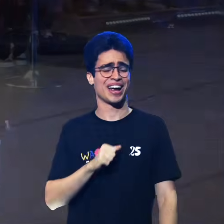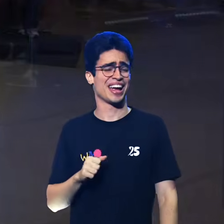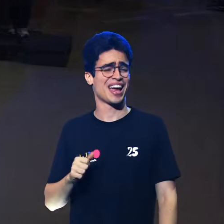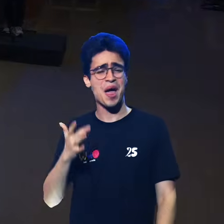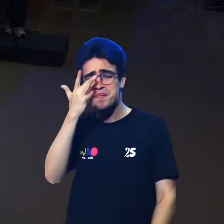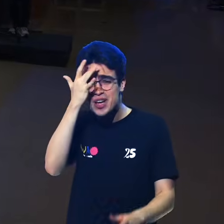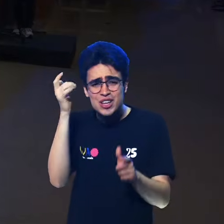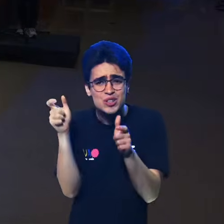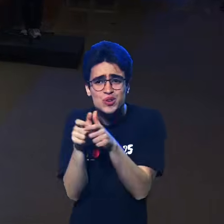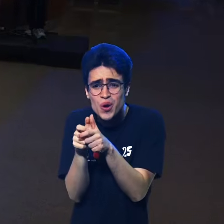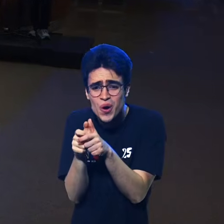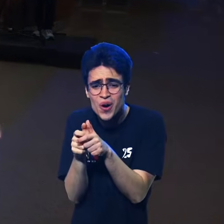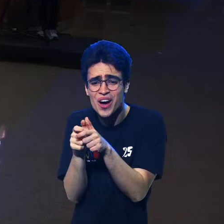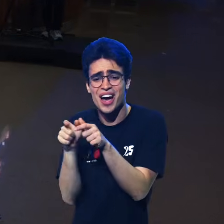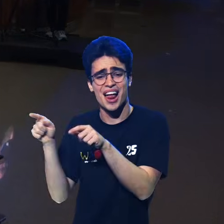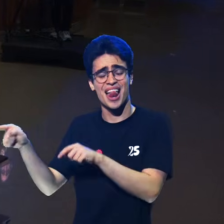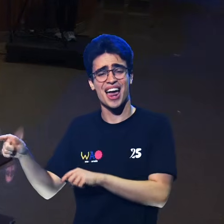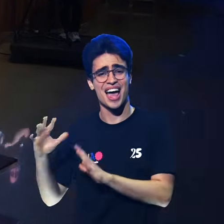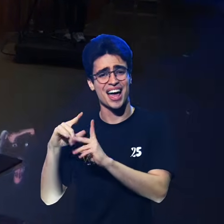pouquinha gente dentro da igreja,